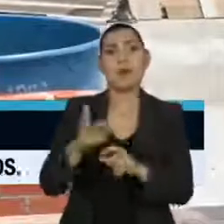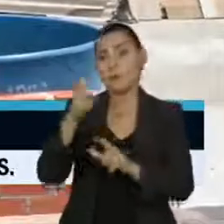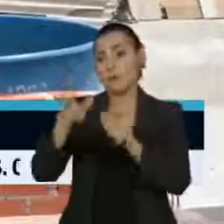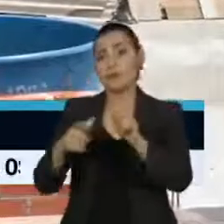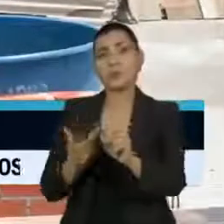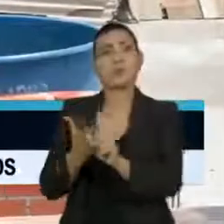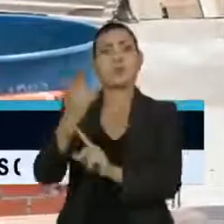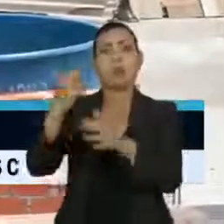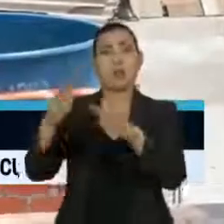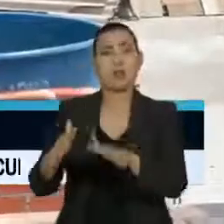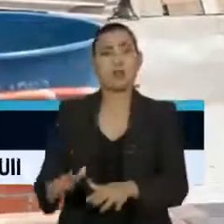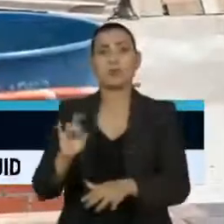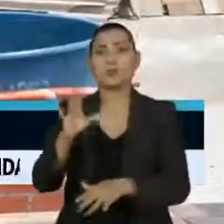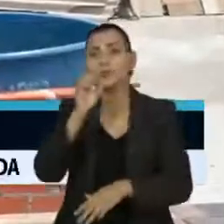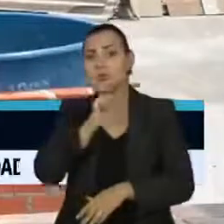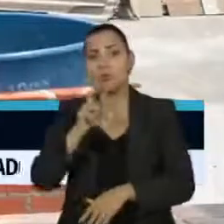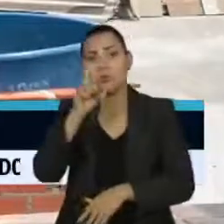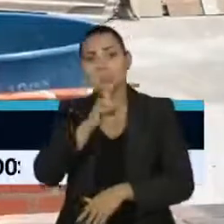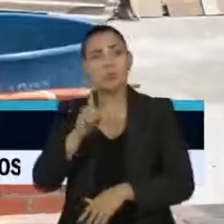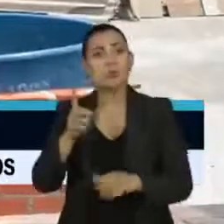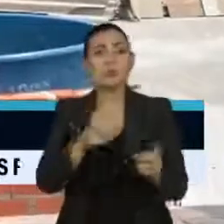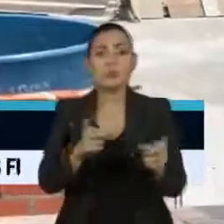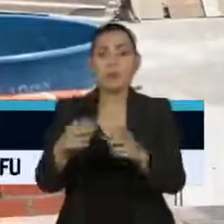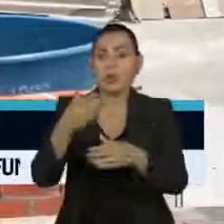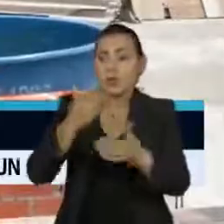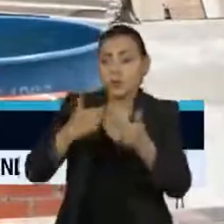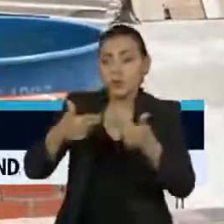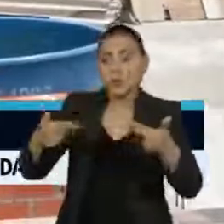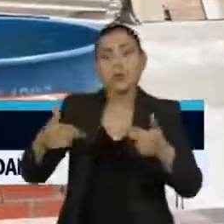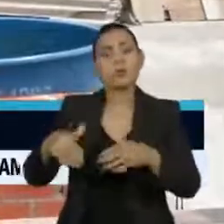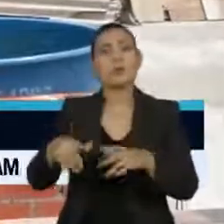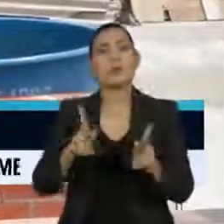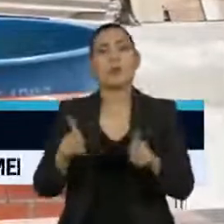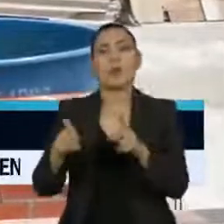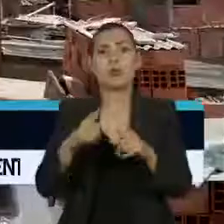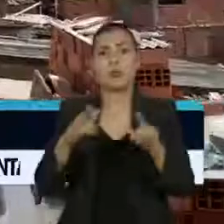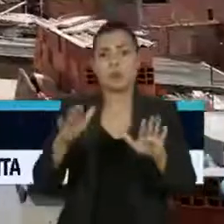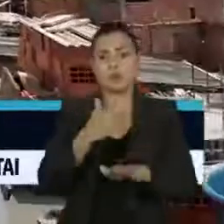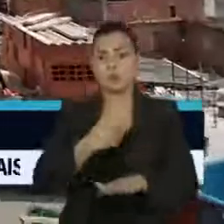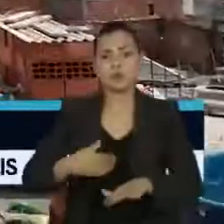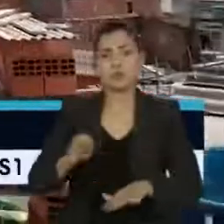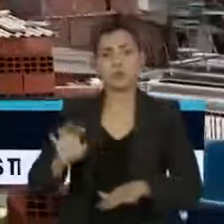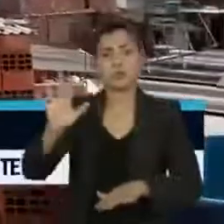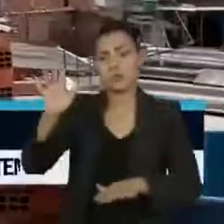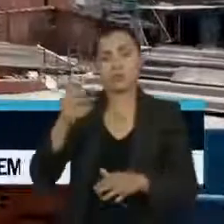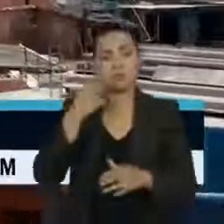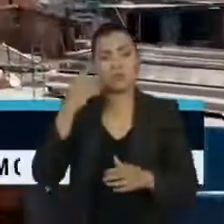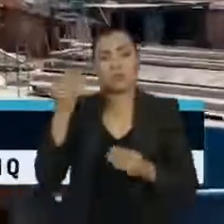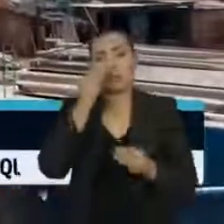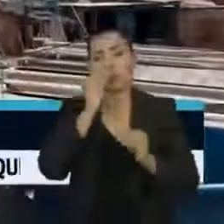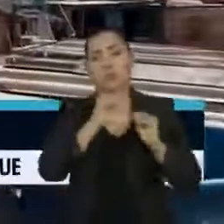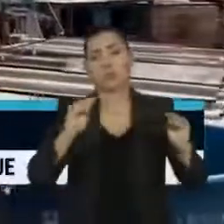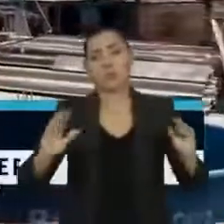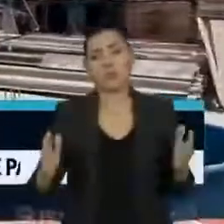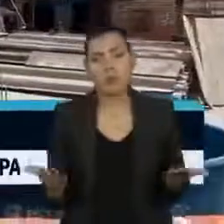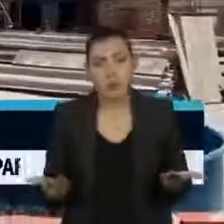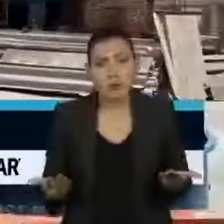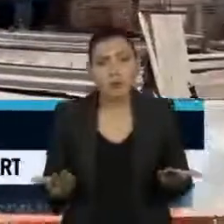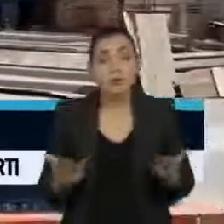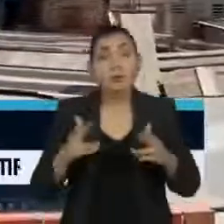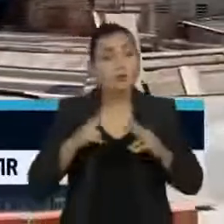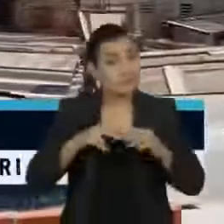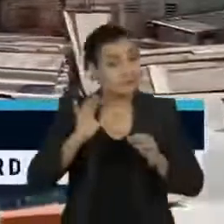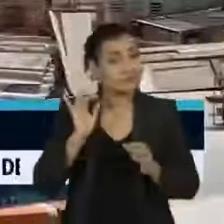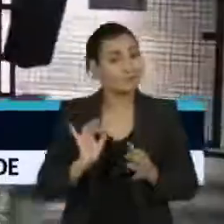faliu, que vivia ali só do final de semana no baile. E, mano, o Estado não vê isso, tá ligado? Diante desse contexto de negligência e